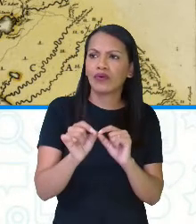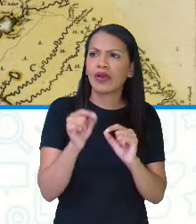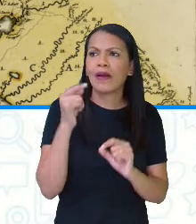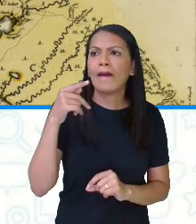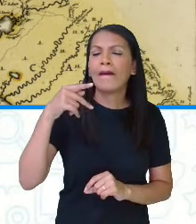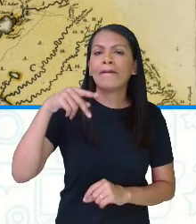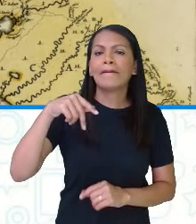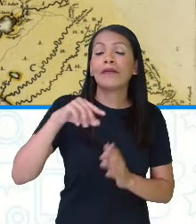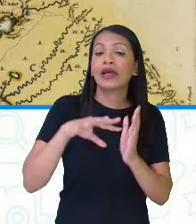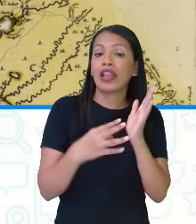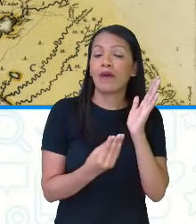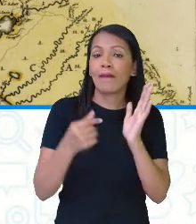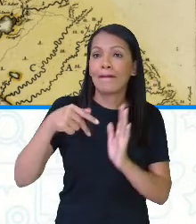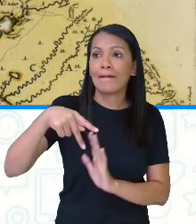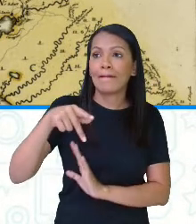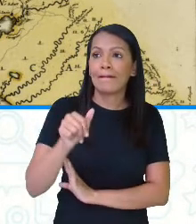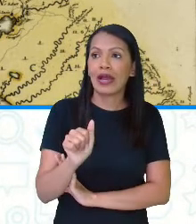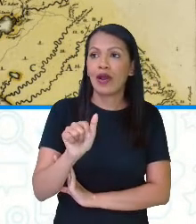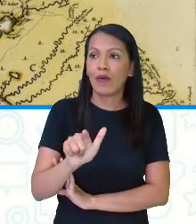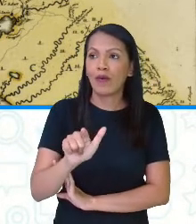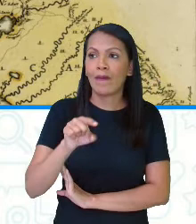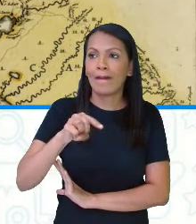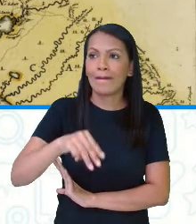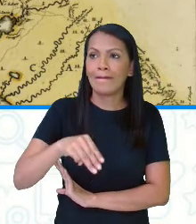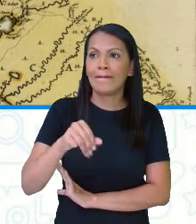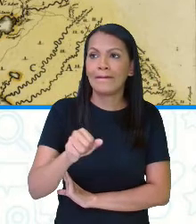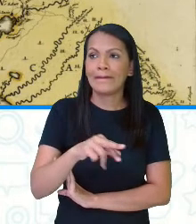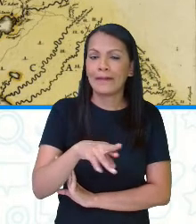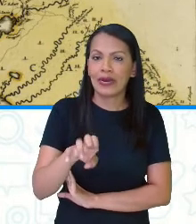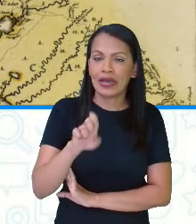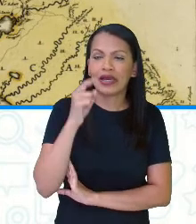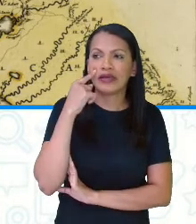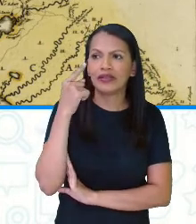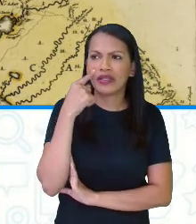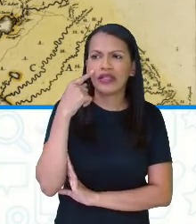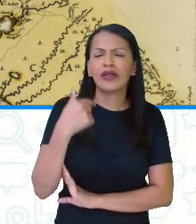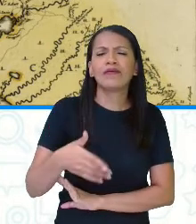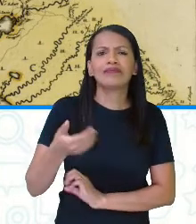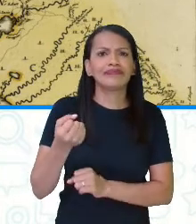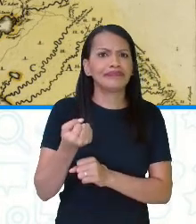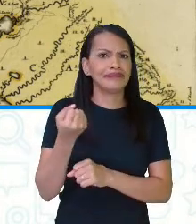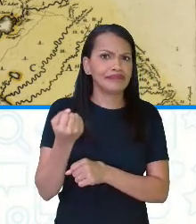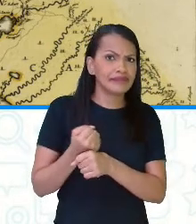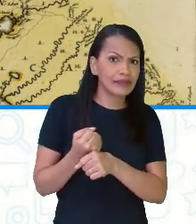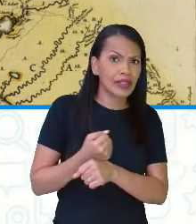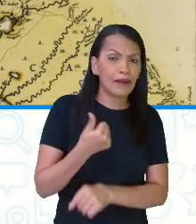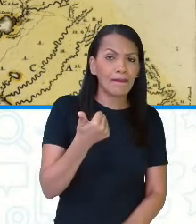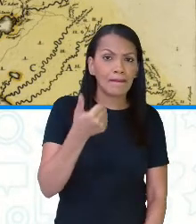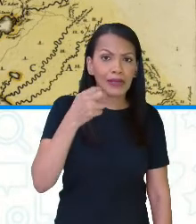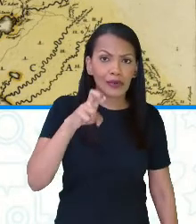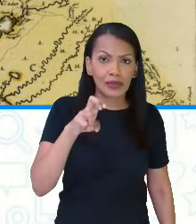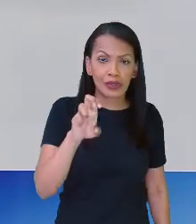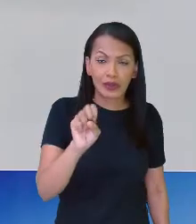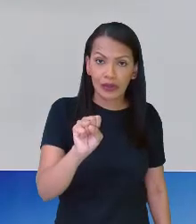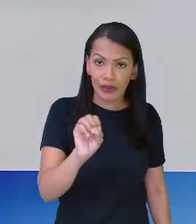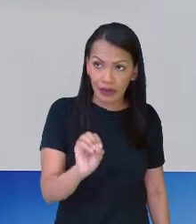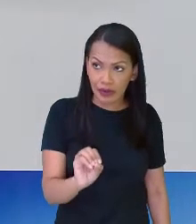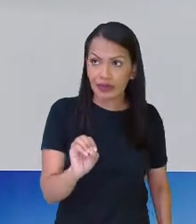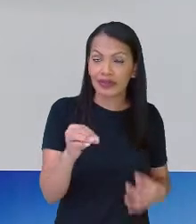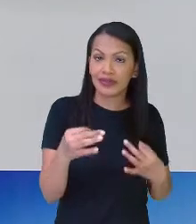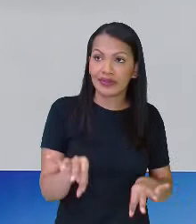quilombo, um dos muitos quilombos da era colonial brasileira e sua origem vem de 1580, olha só,